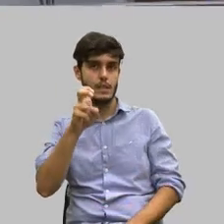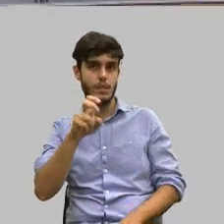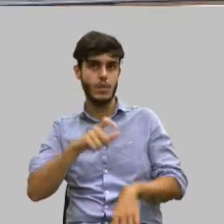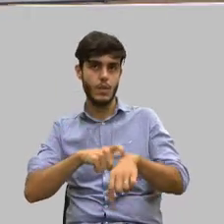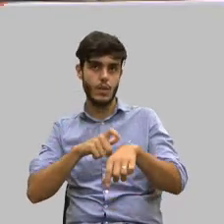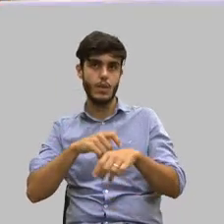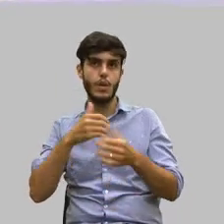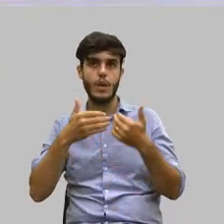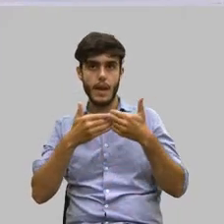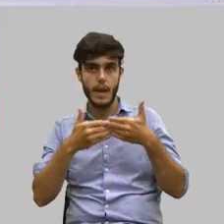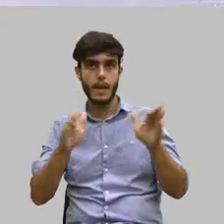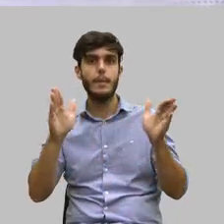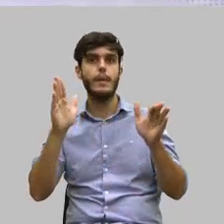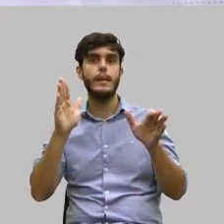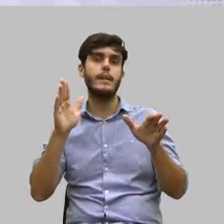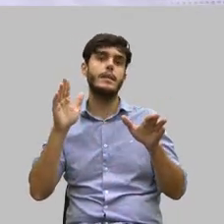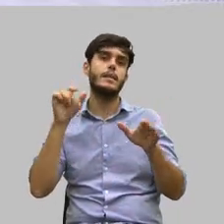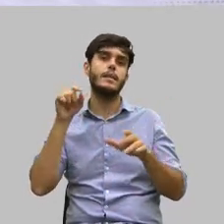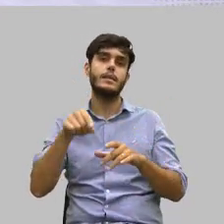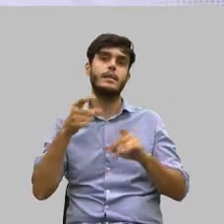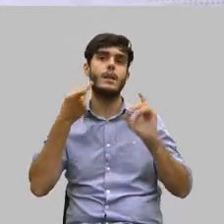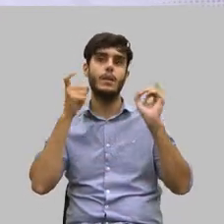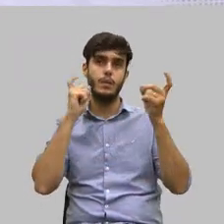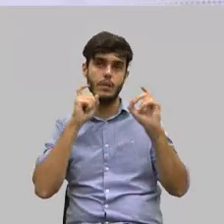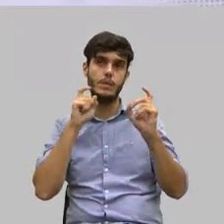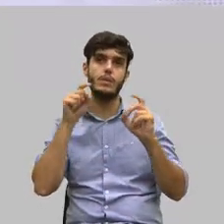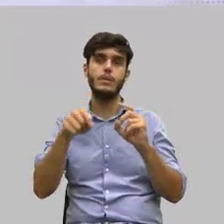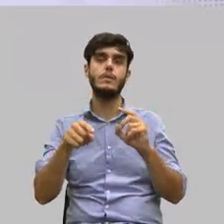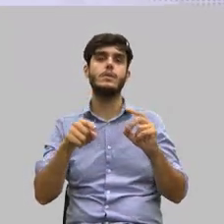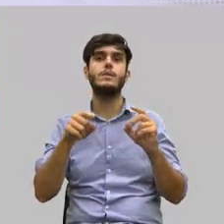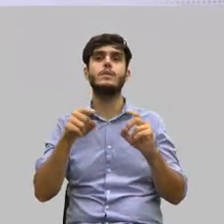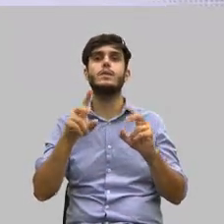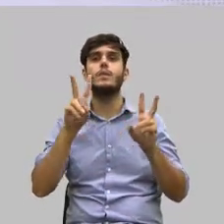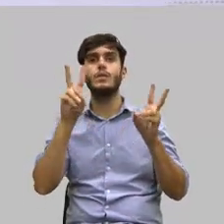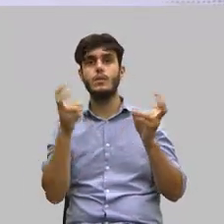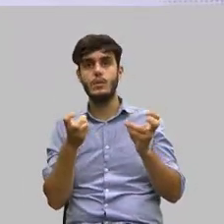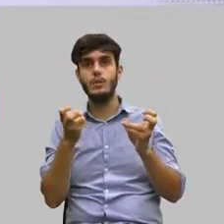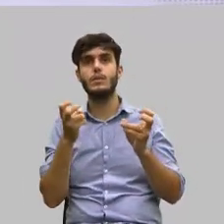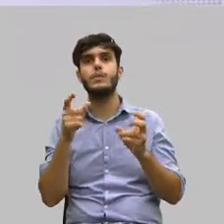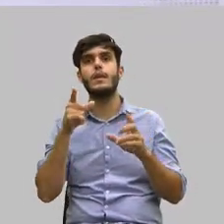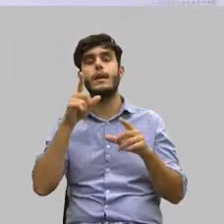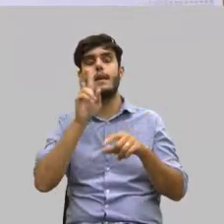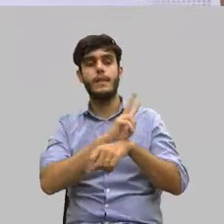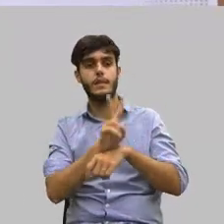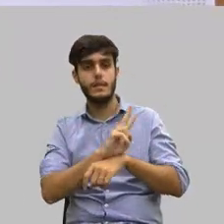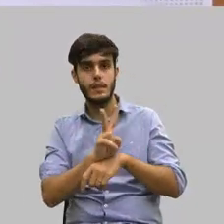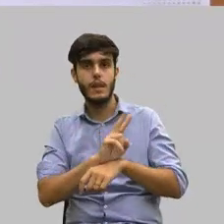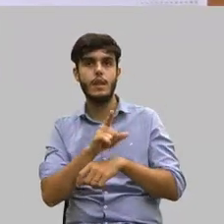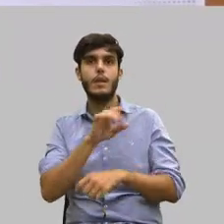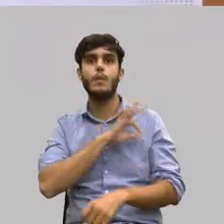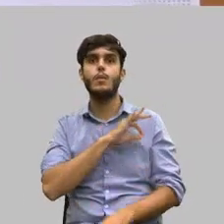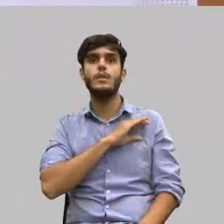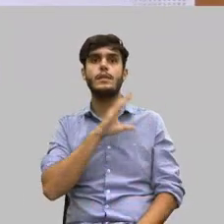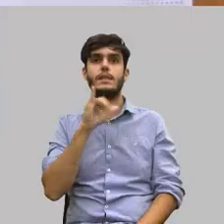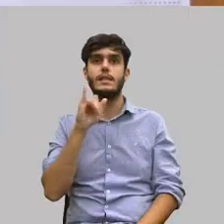abriremos a reunião para tratar dos assuntos do Assembleia fiscaliza Polícia Civil Muito obrigado